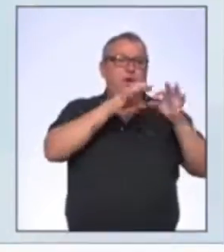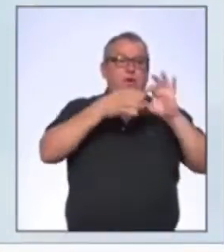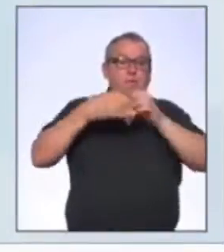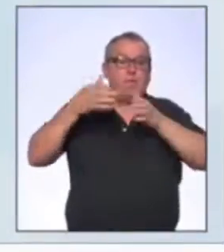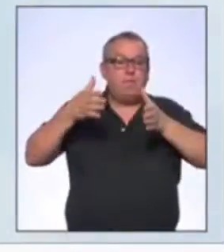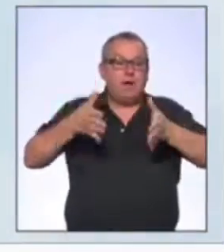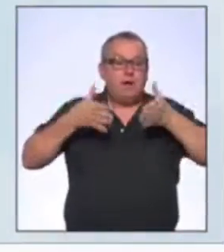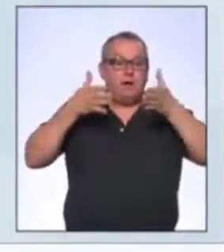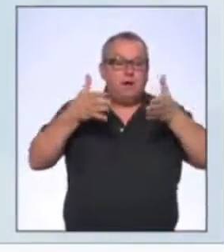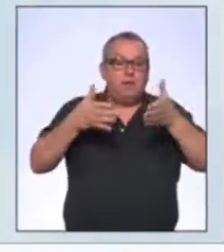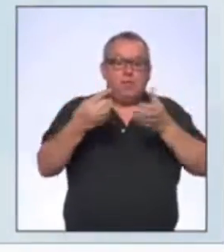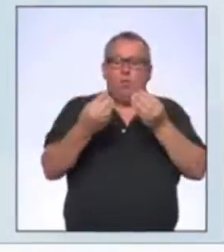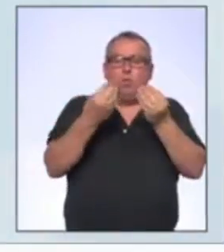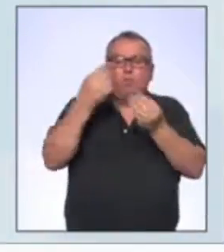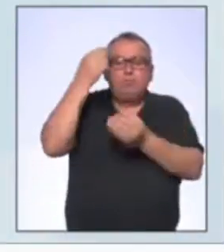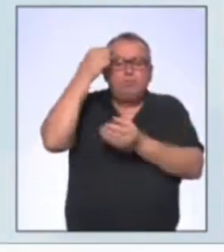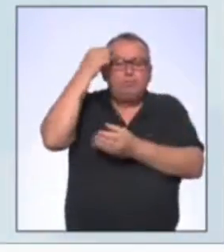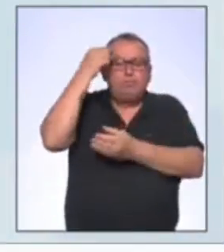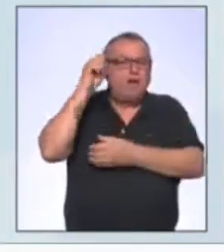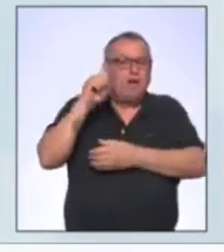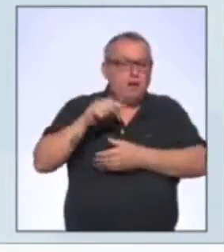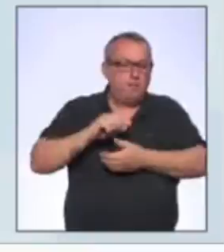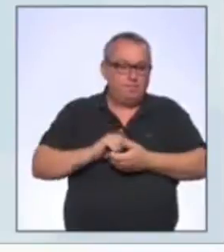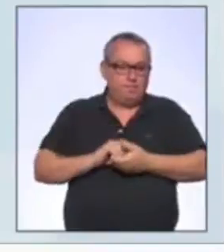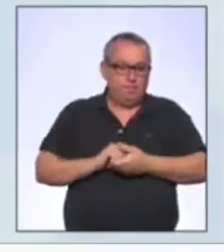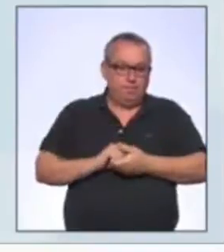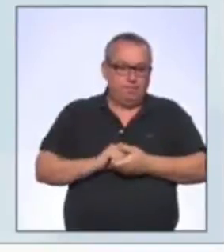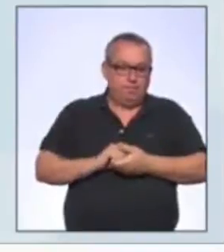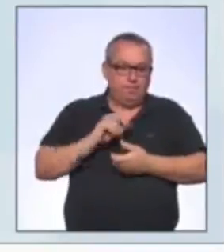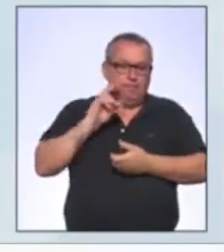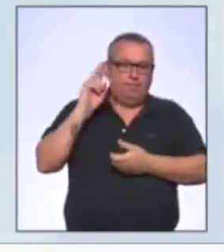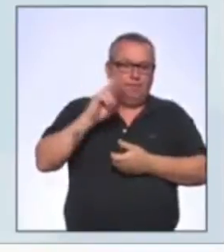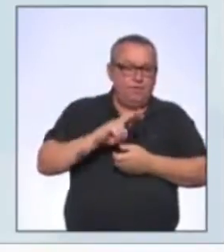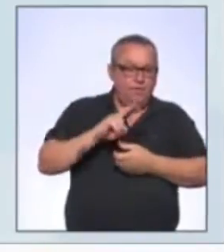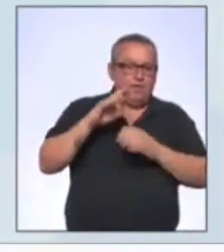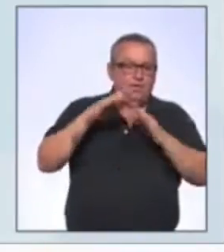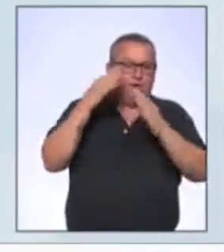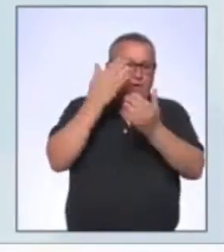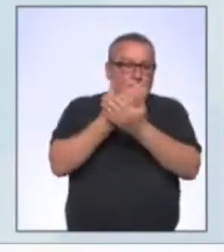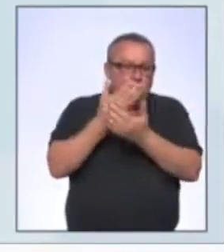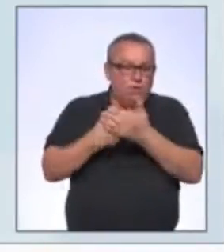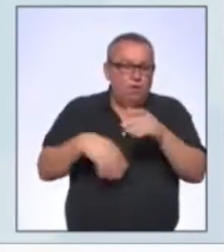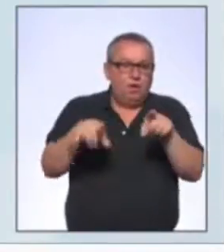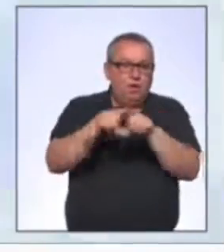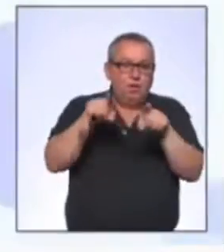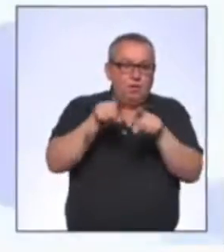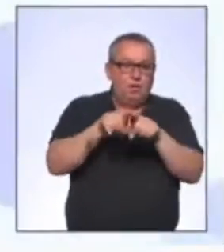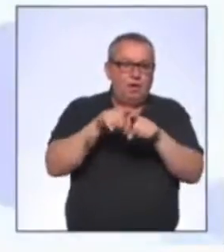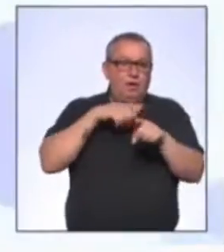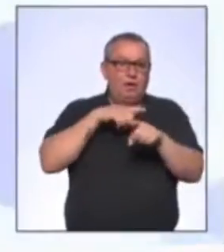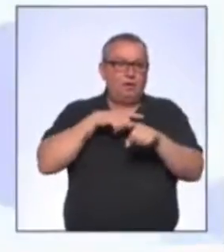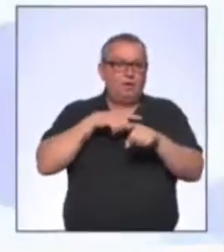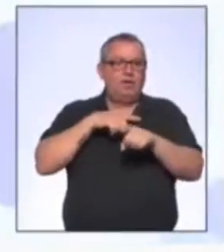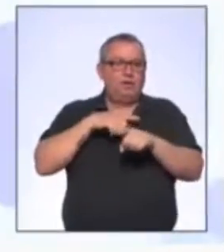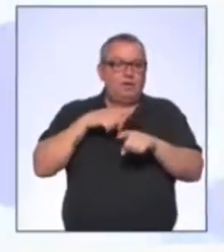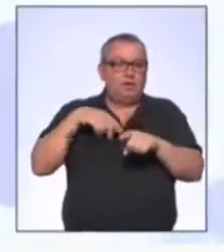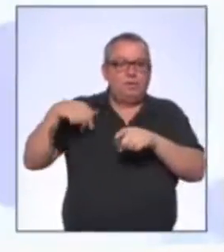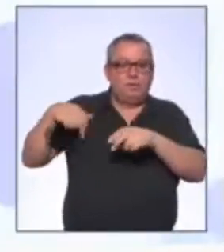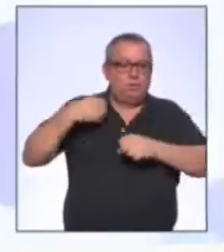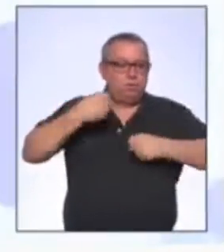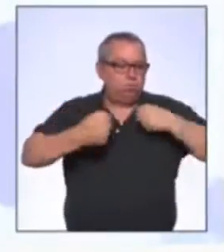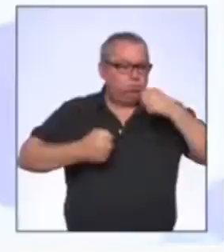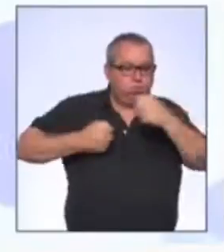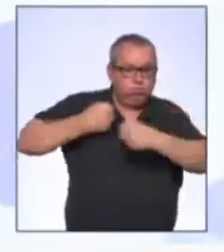imagina como você imagina que seja isso se veja lá na escola você é que anda que